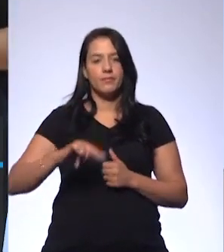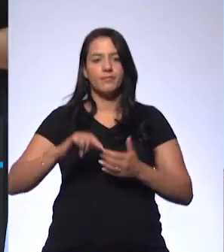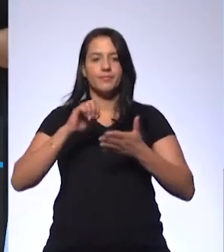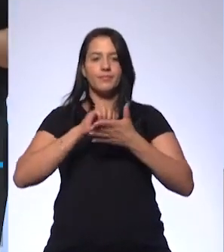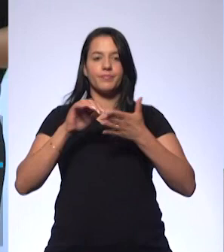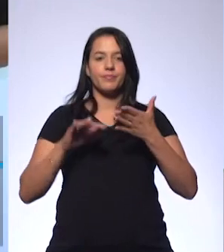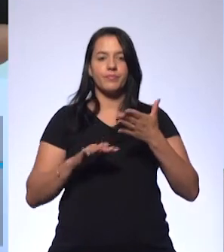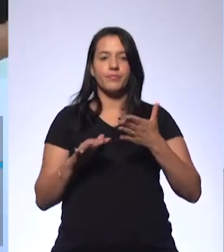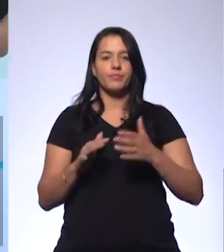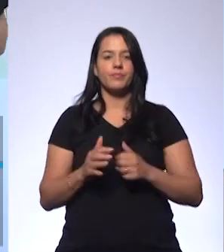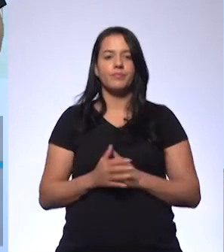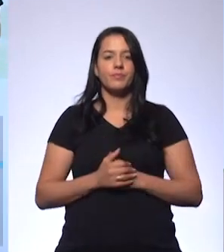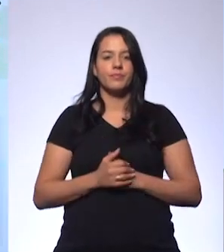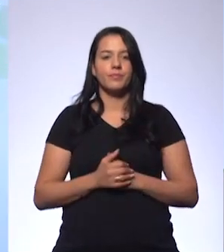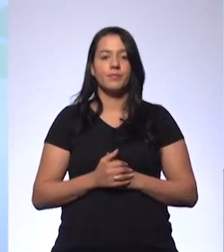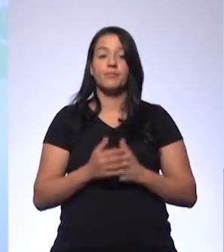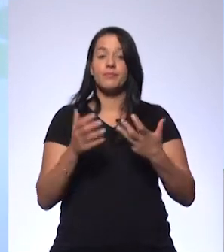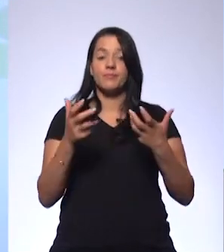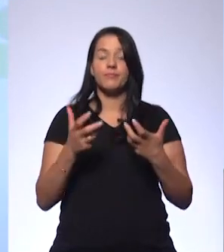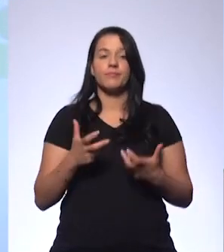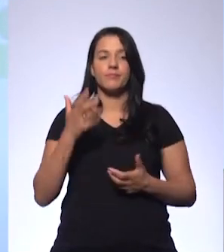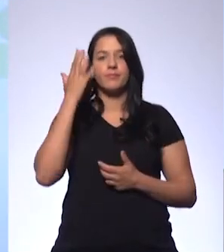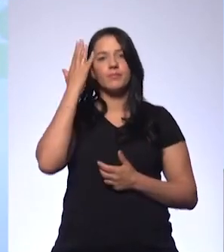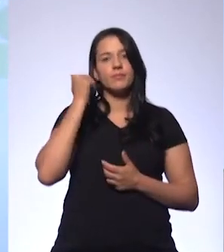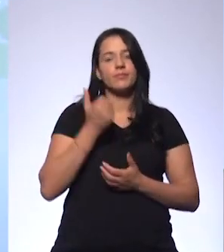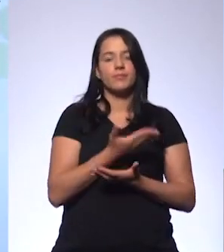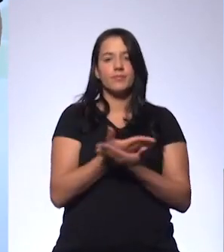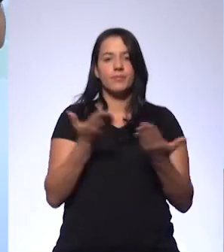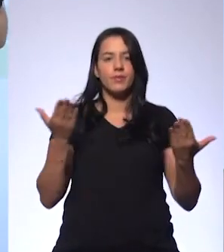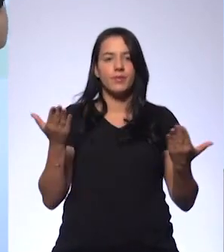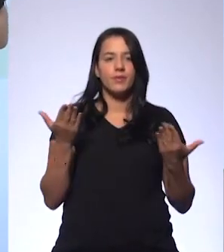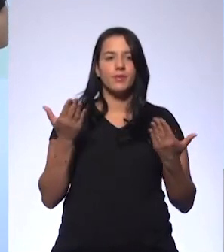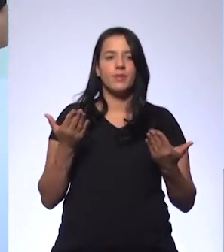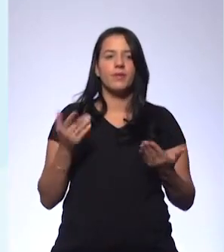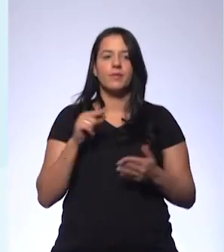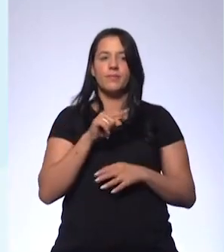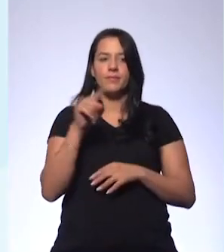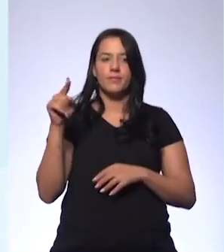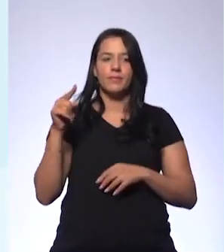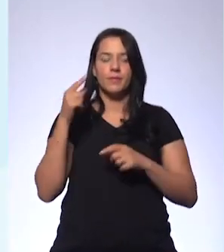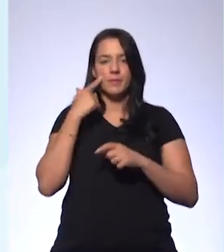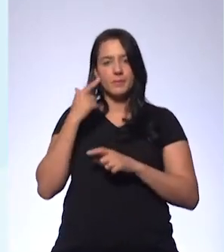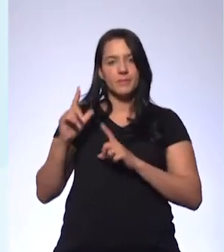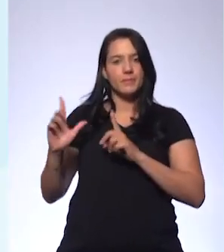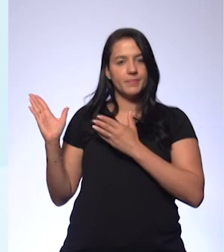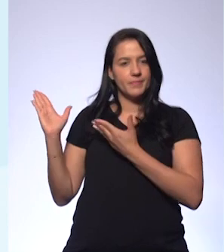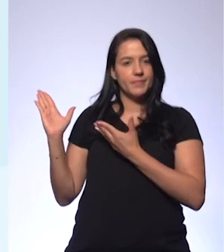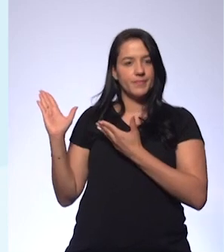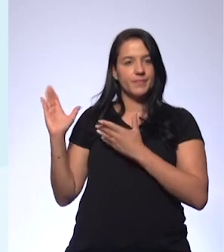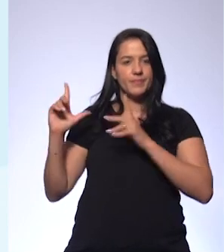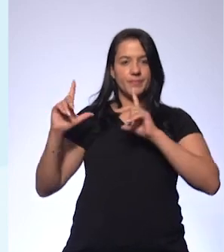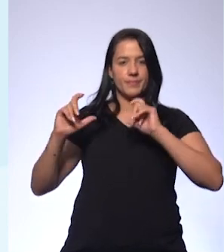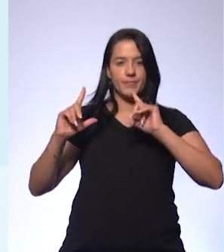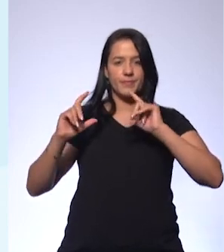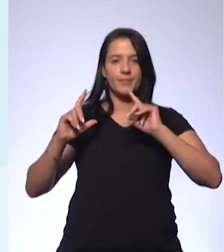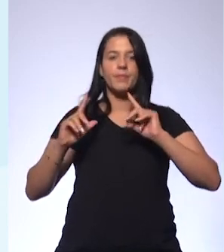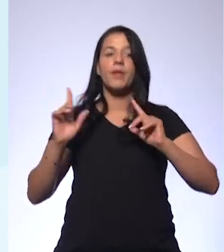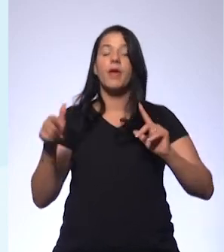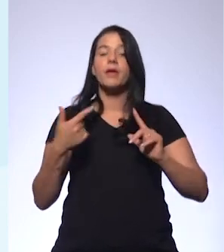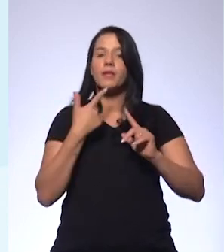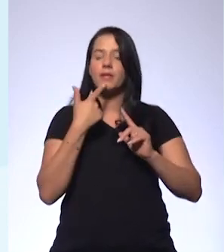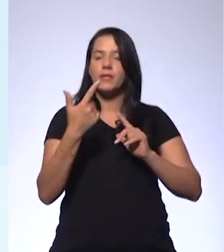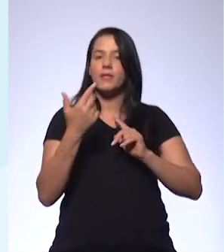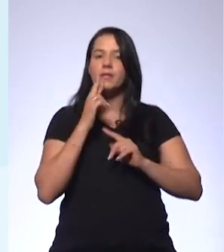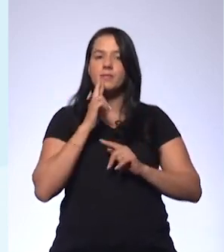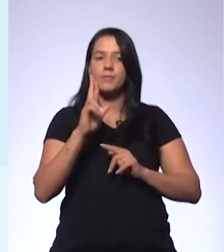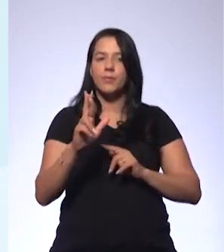atividade aqui. E aí eu quero saber de vocês, tá? Então, quero que vocês considerem essa imagem e respondam aí no chat, né? A